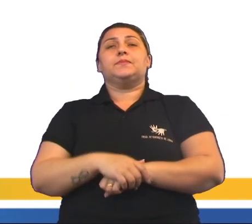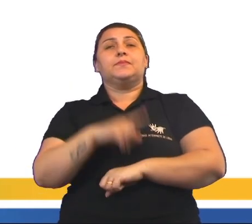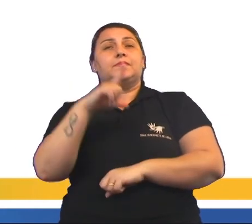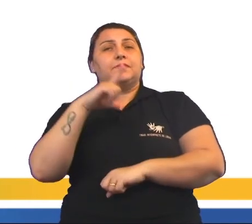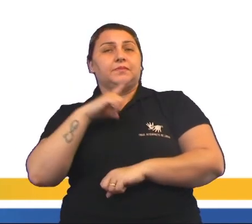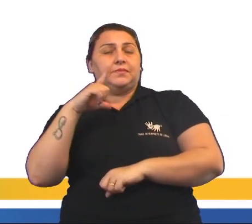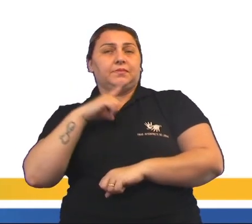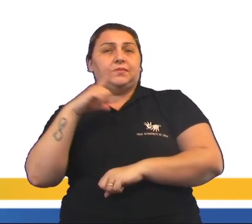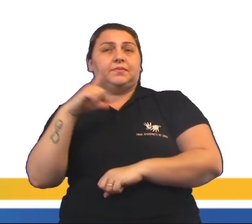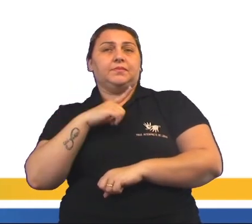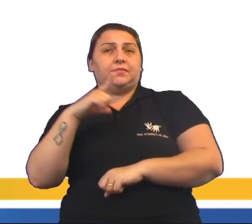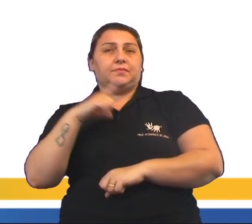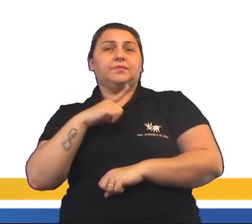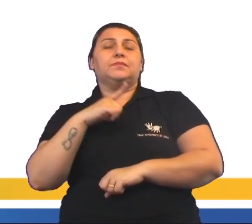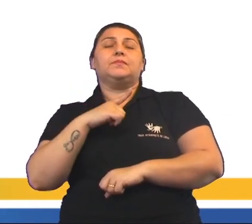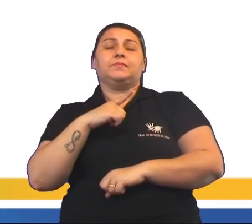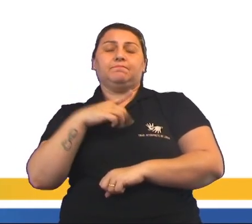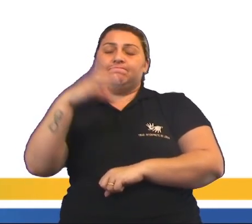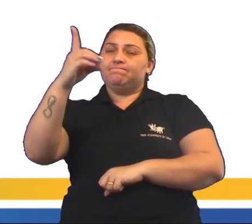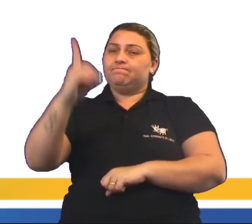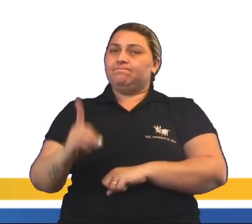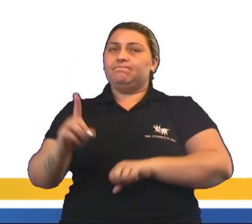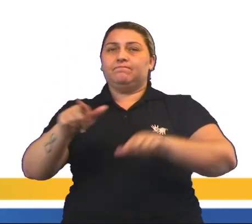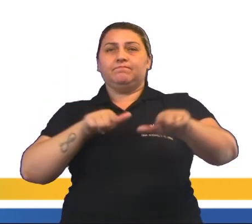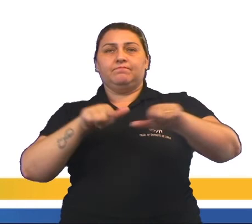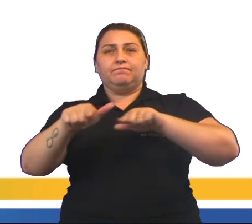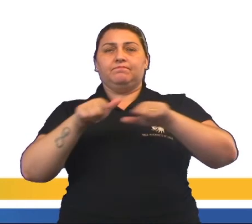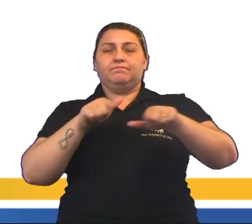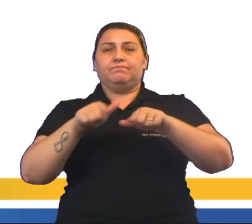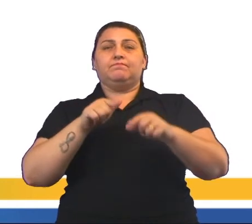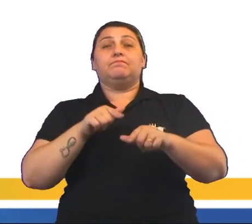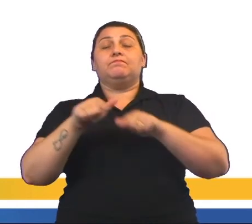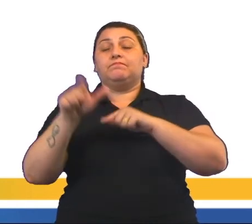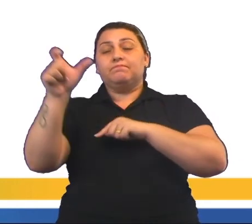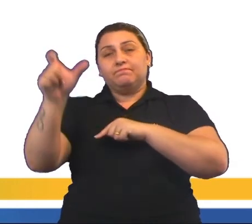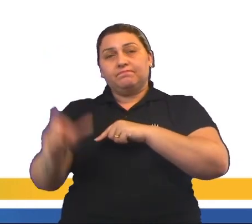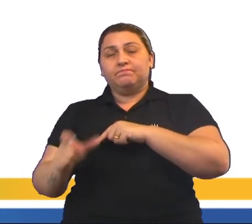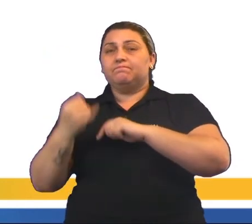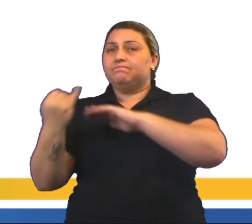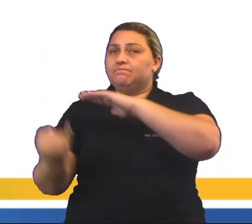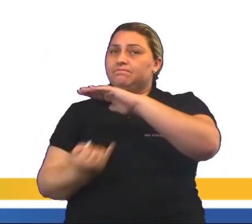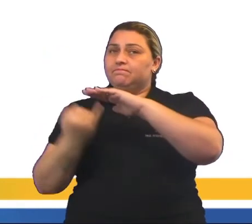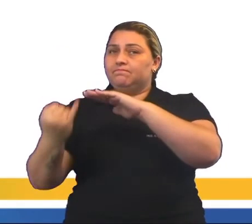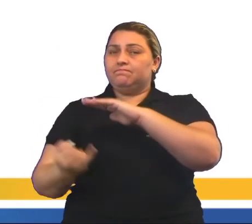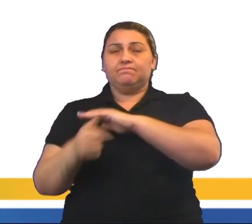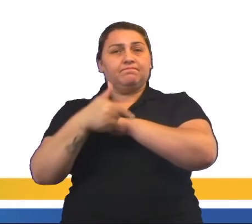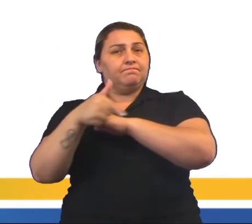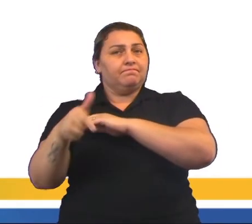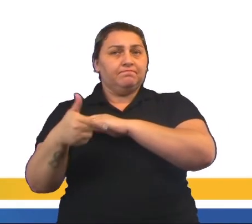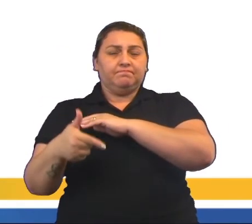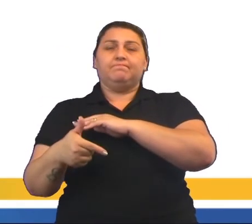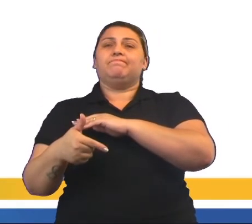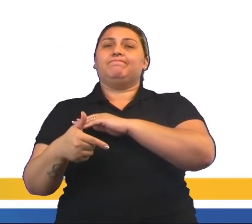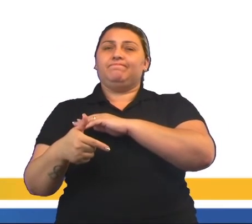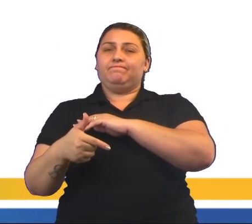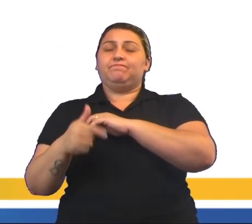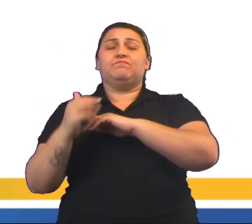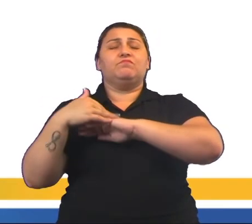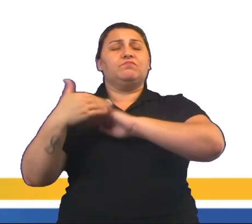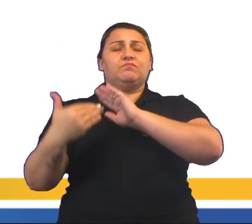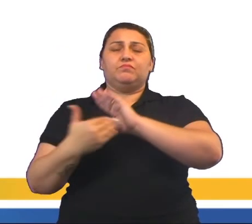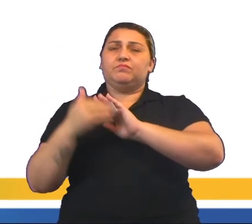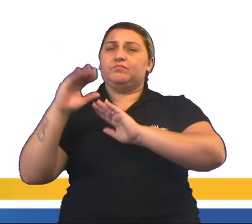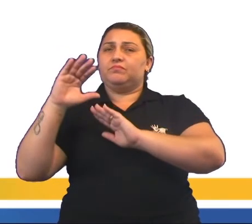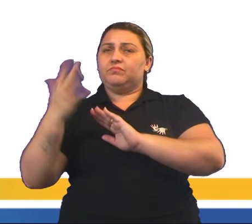tem efetivado os seus direitos trabalhistas. O trabalhador informal, ele está à margem de tudo